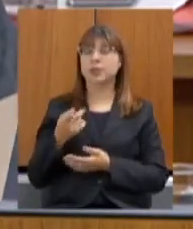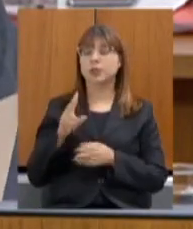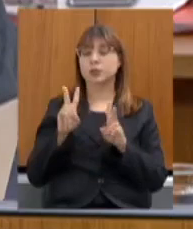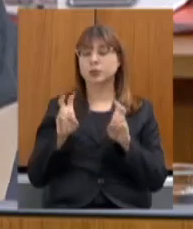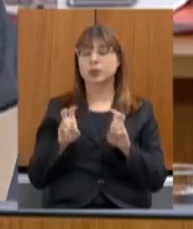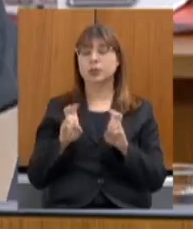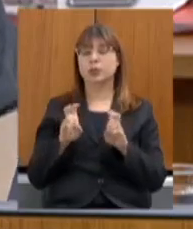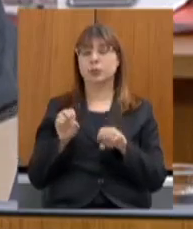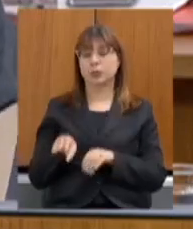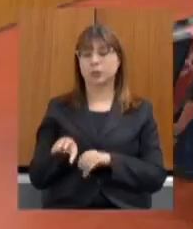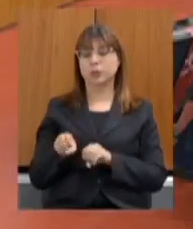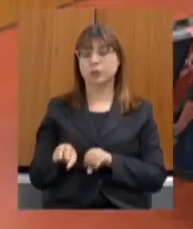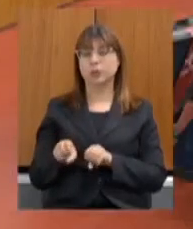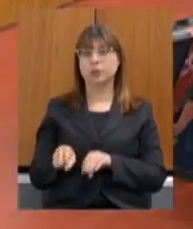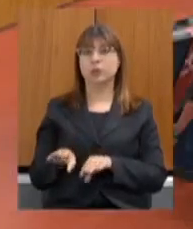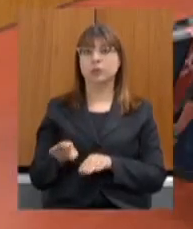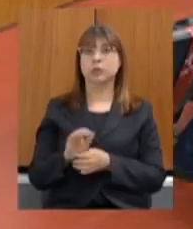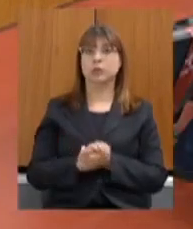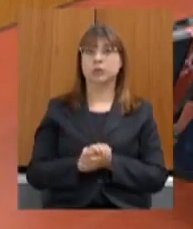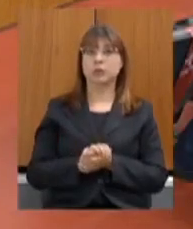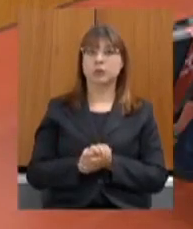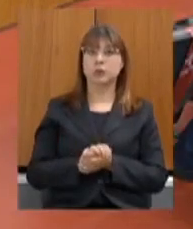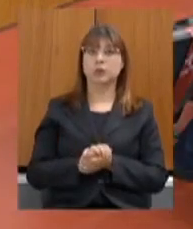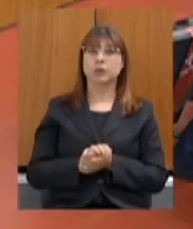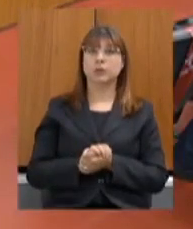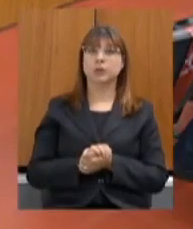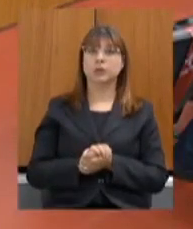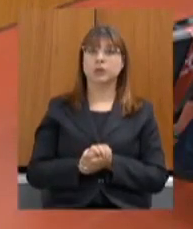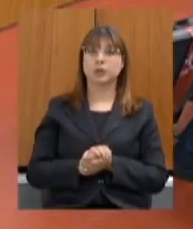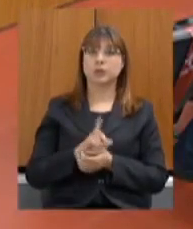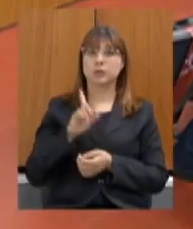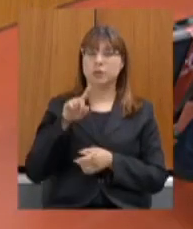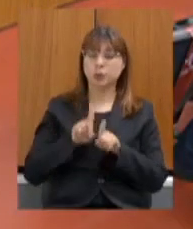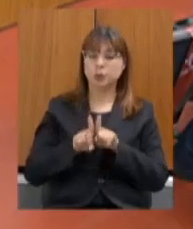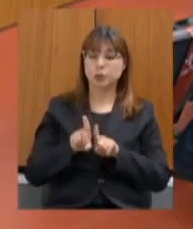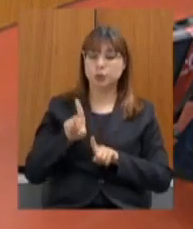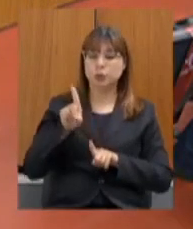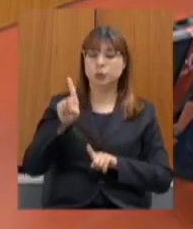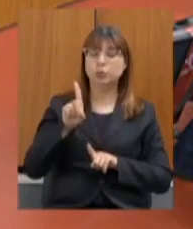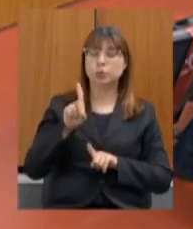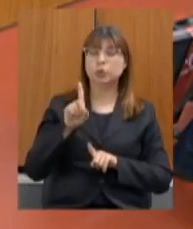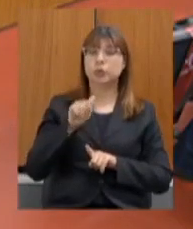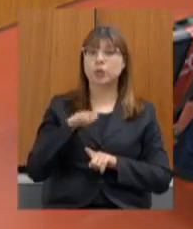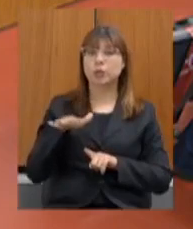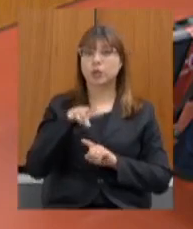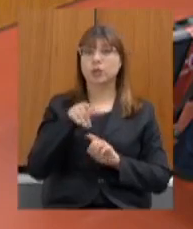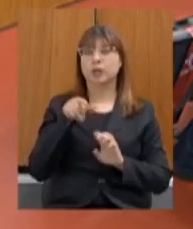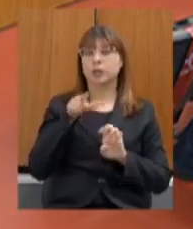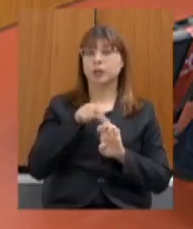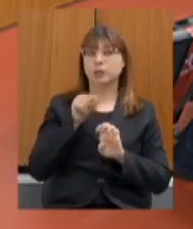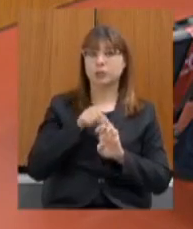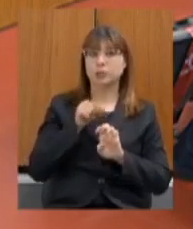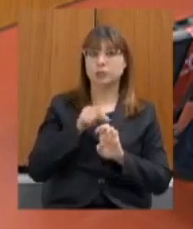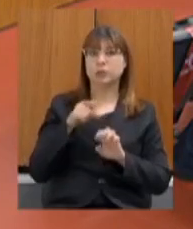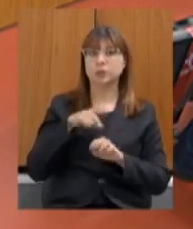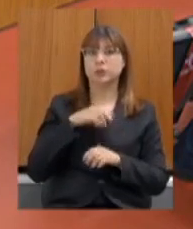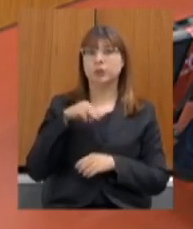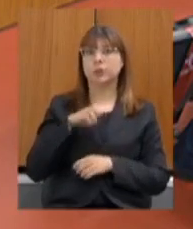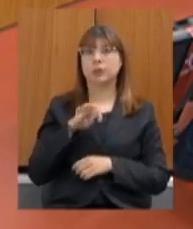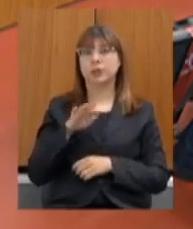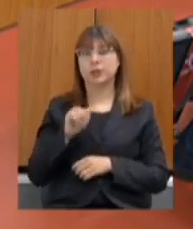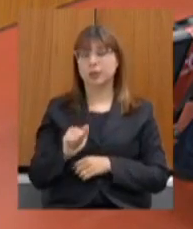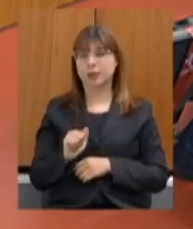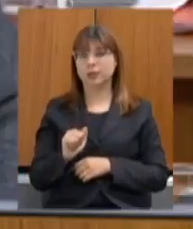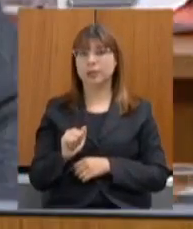o rangue nacional, quanto ao empreendedorismo, nas metas que realmente têm sido feitas